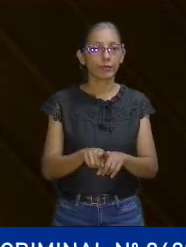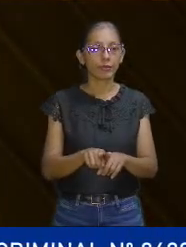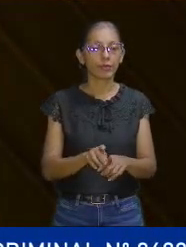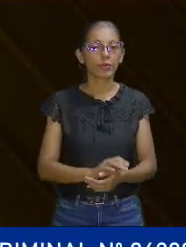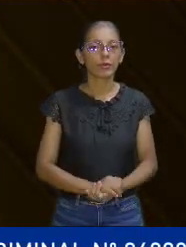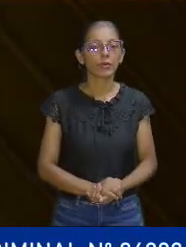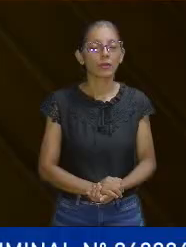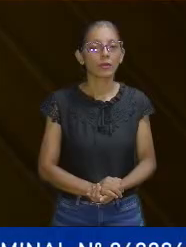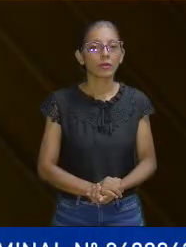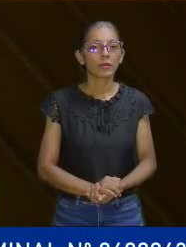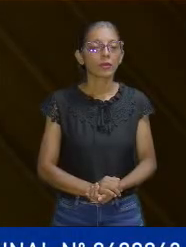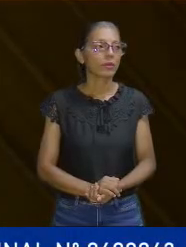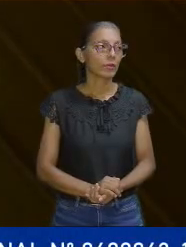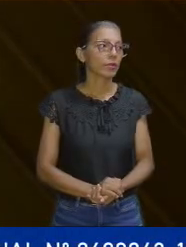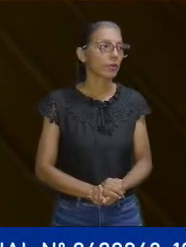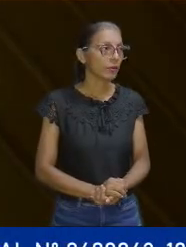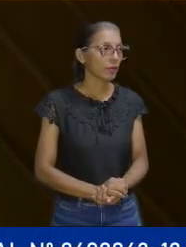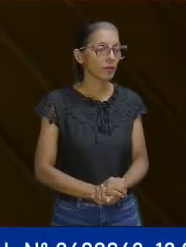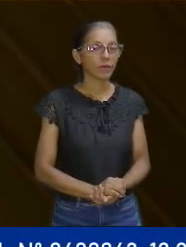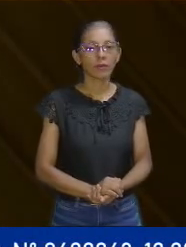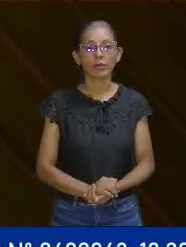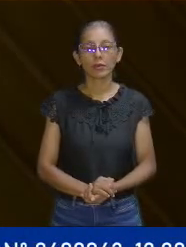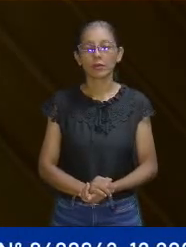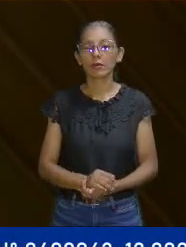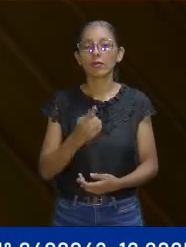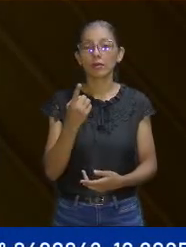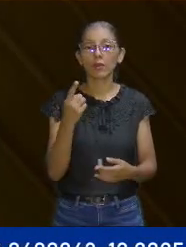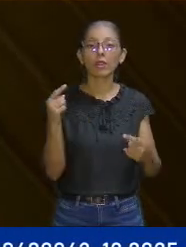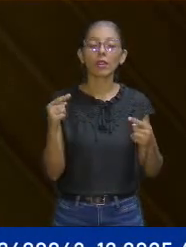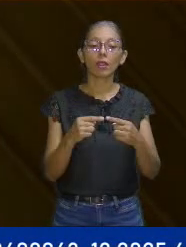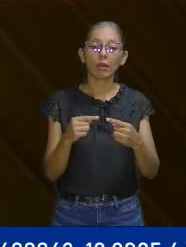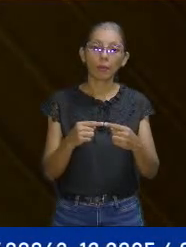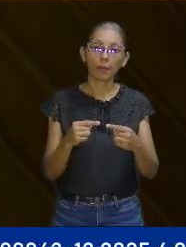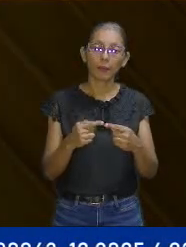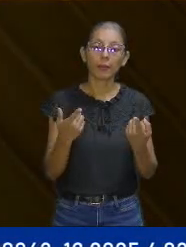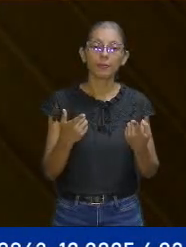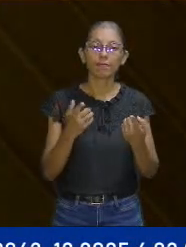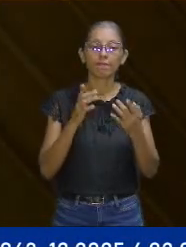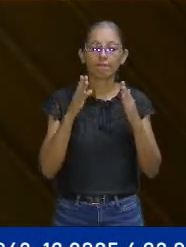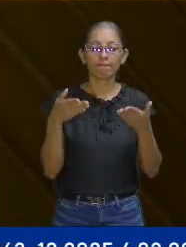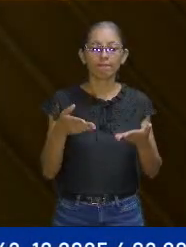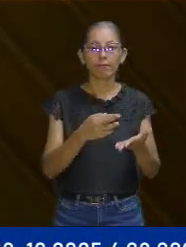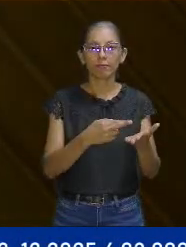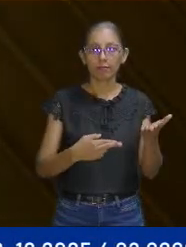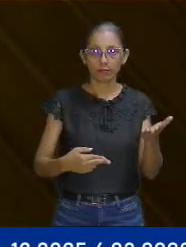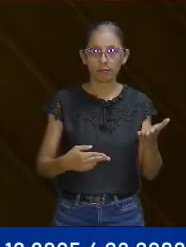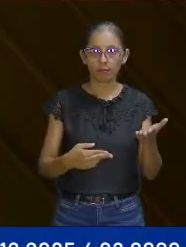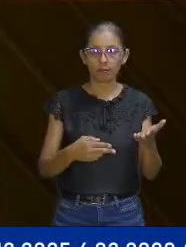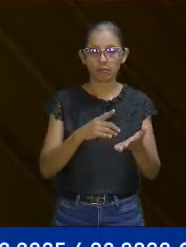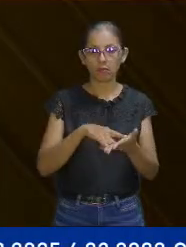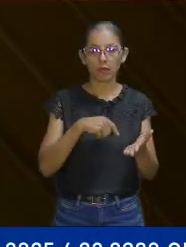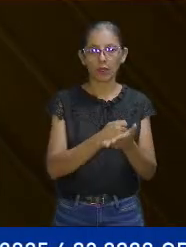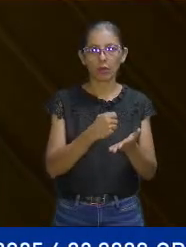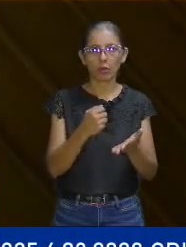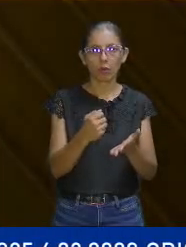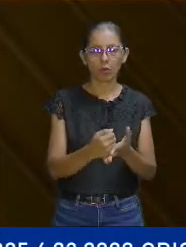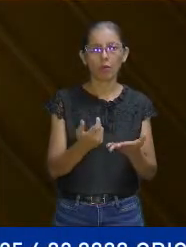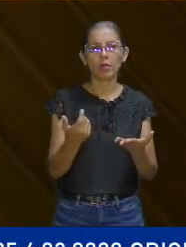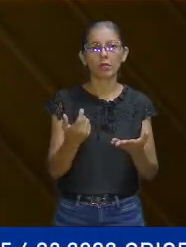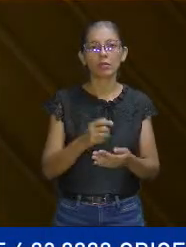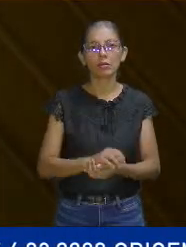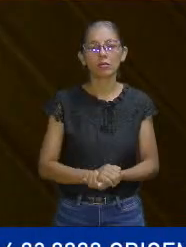inclusive com decisões fundamentadas com base nesses relatórios. Então, não são documentos de inteligência